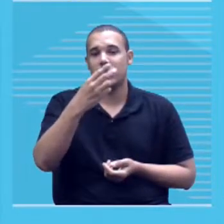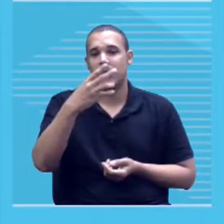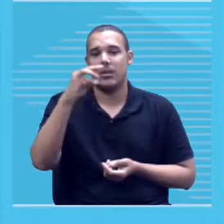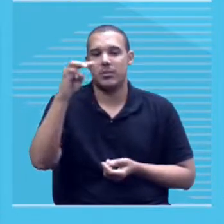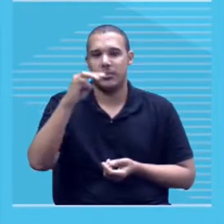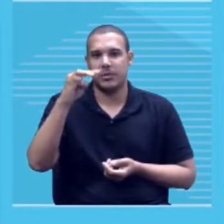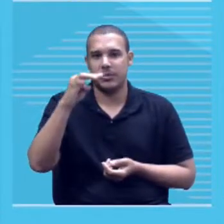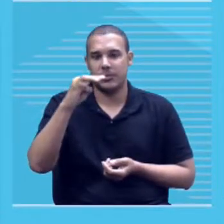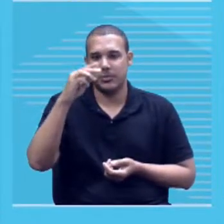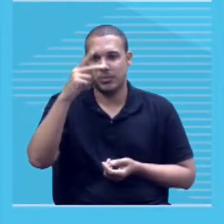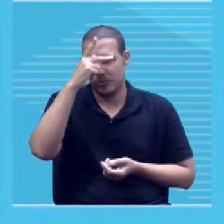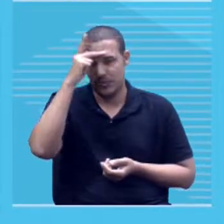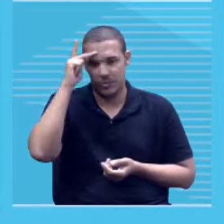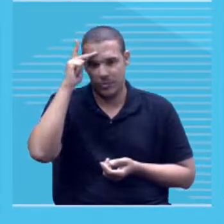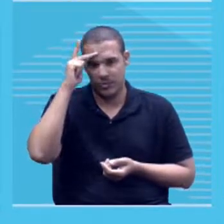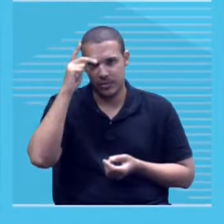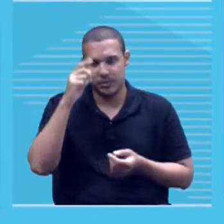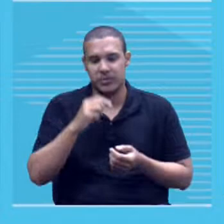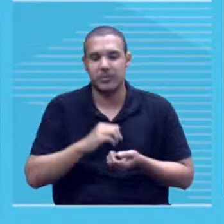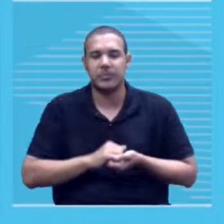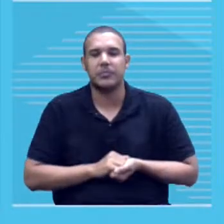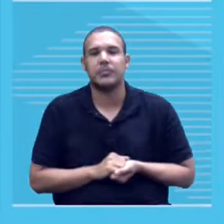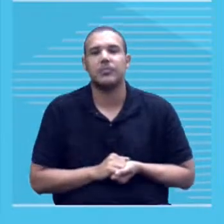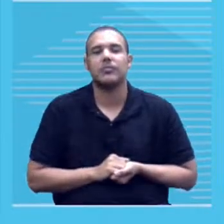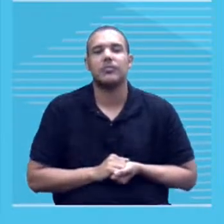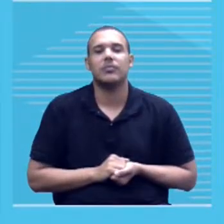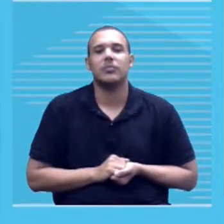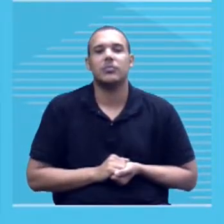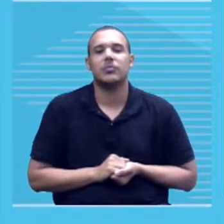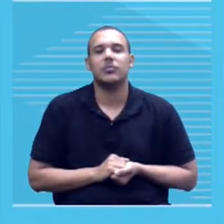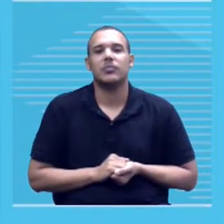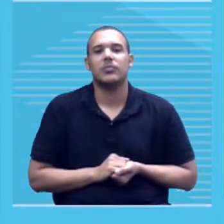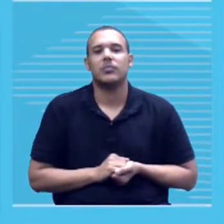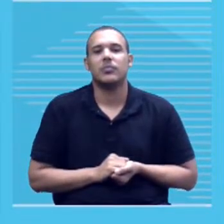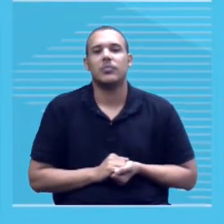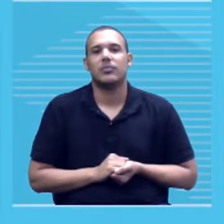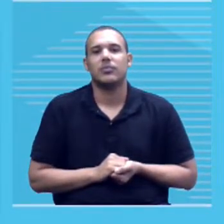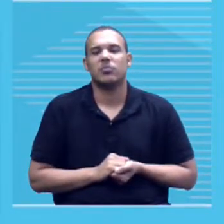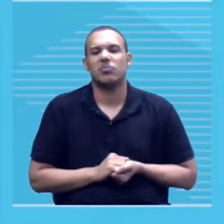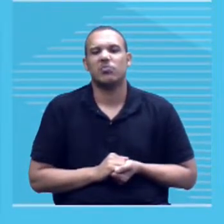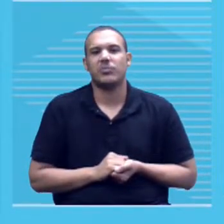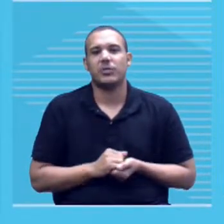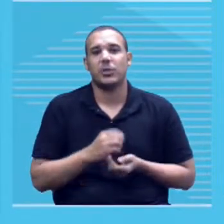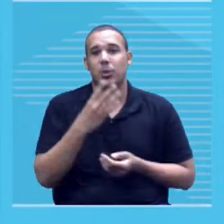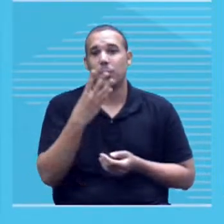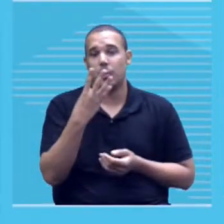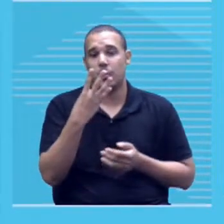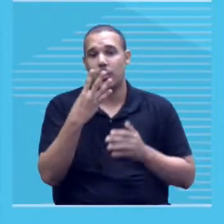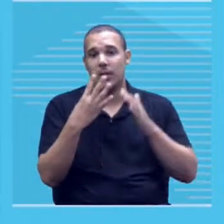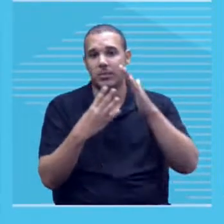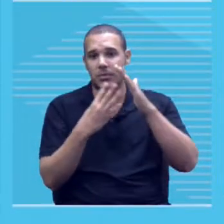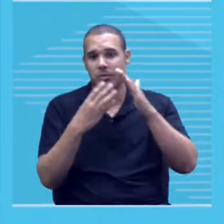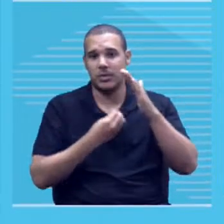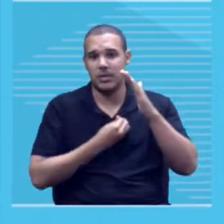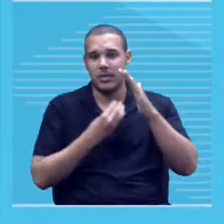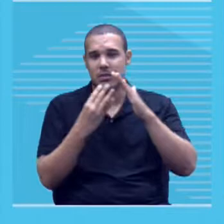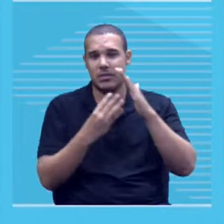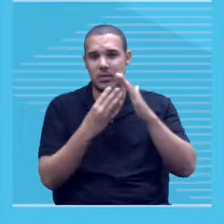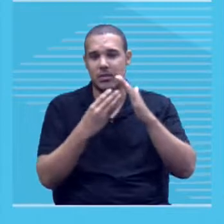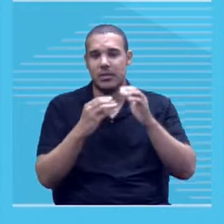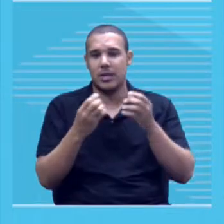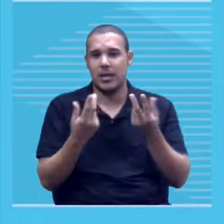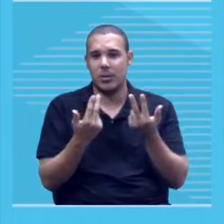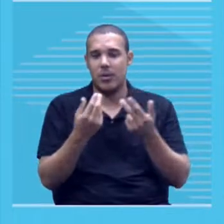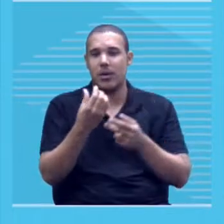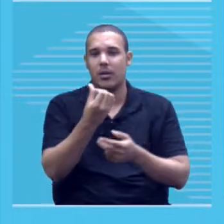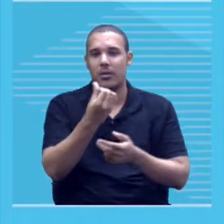dia. Claro, 2 banhos, cada um de 12, tempo 24. 4 pessoas que moram naquela casa seriam 96